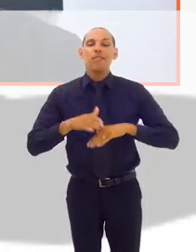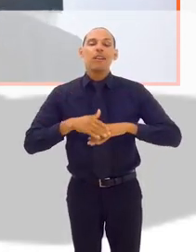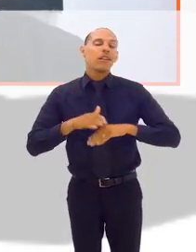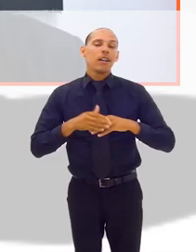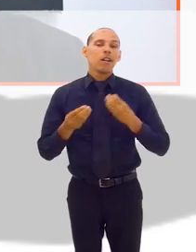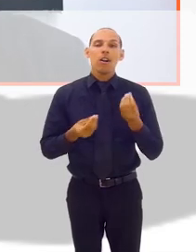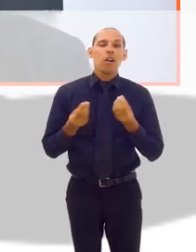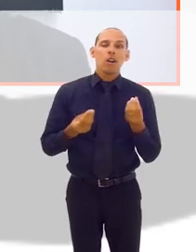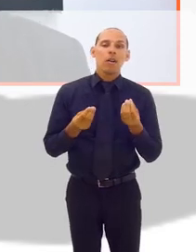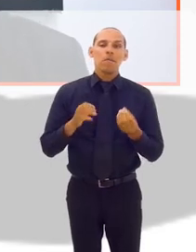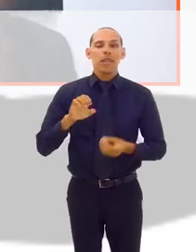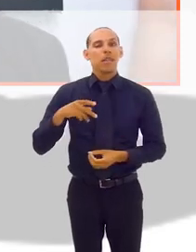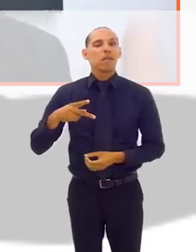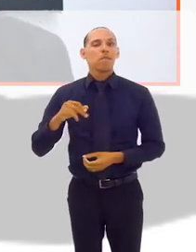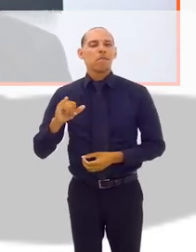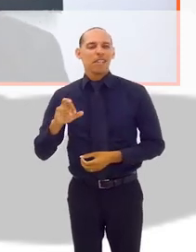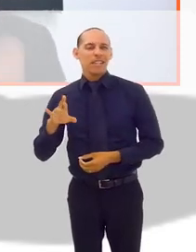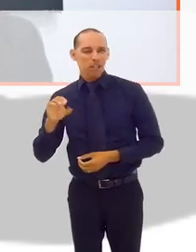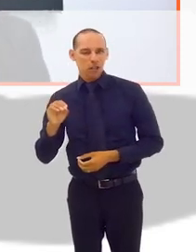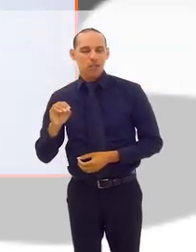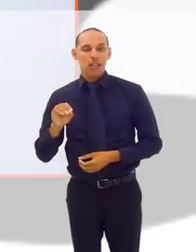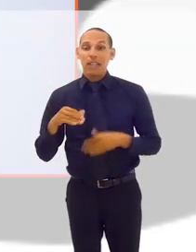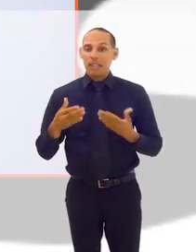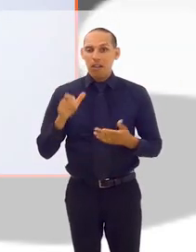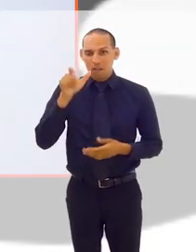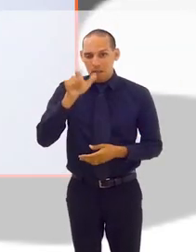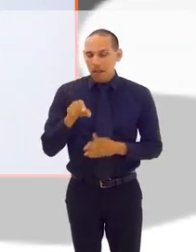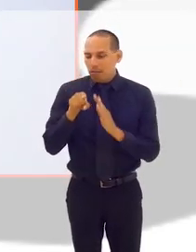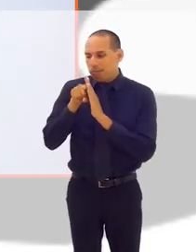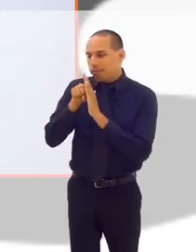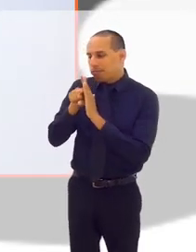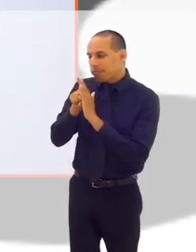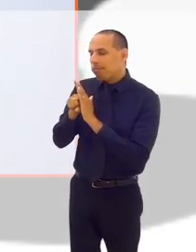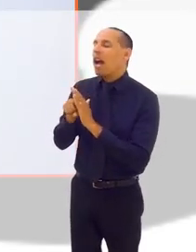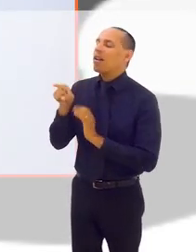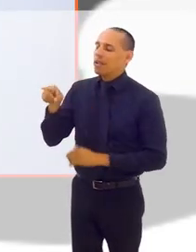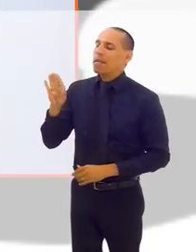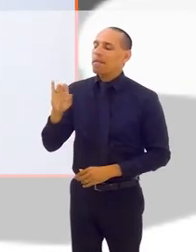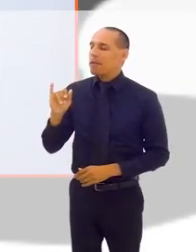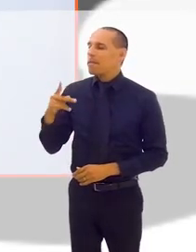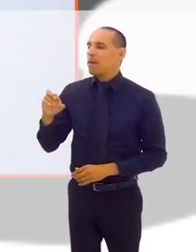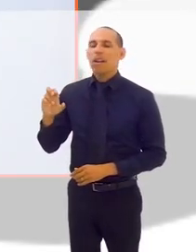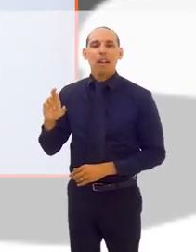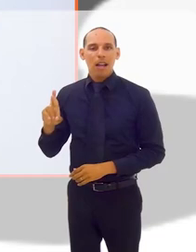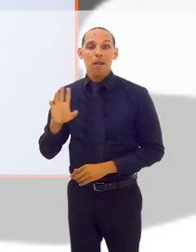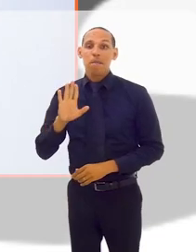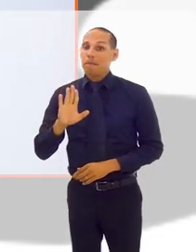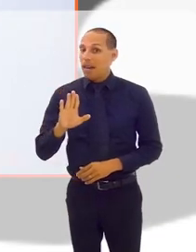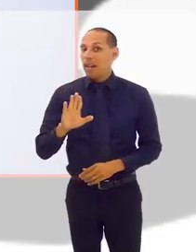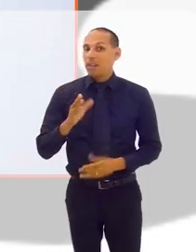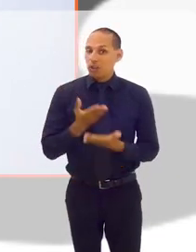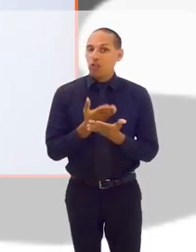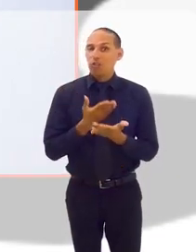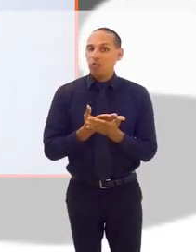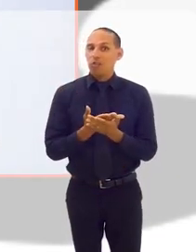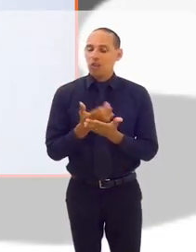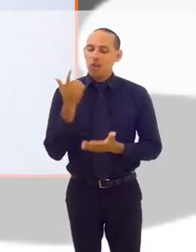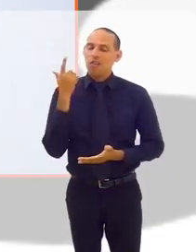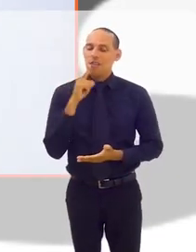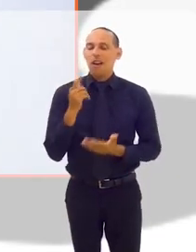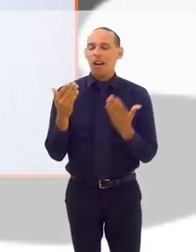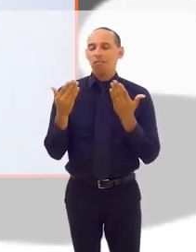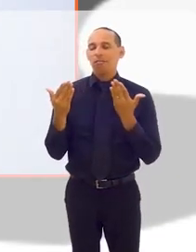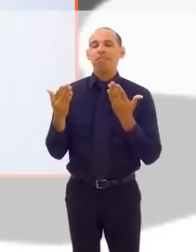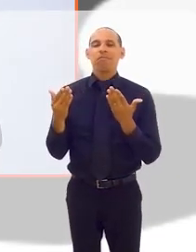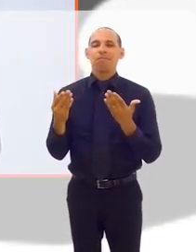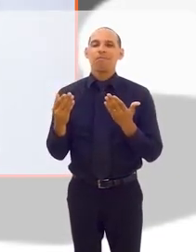são feitos de forma empírica. Então, é analítico. O psiquiatra conversa com você e fala, não, você é bipolar. Mas ele teve um estudo também para